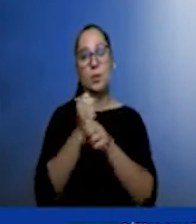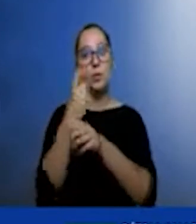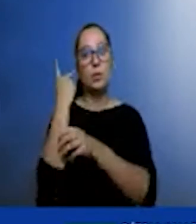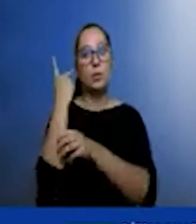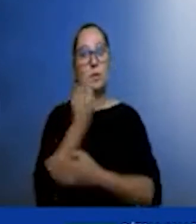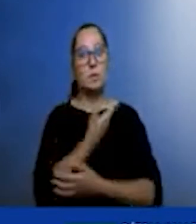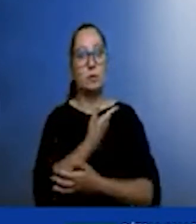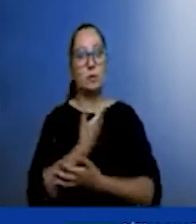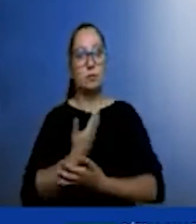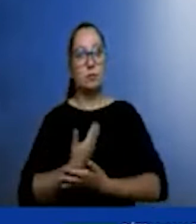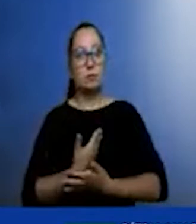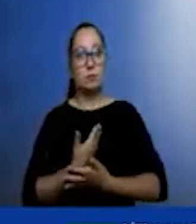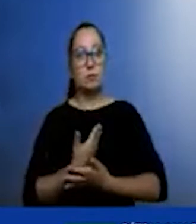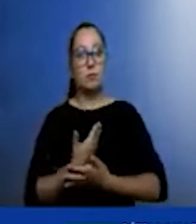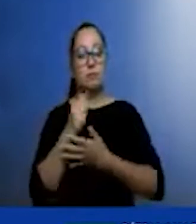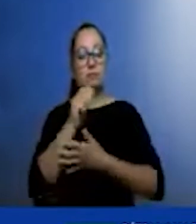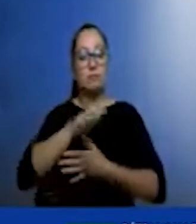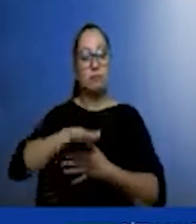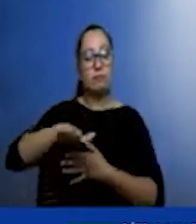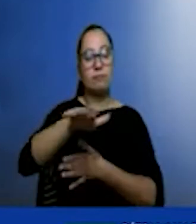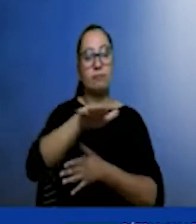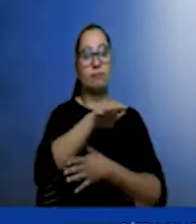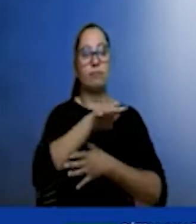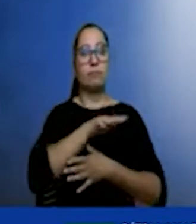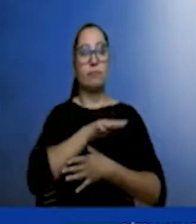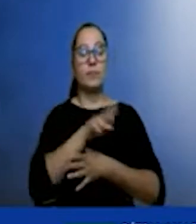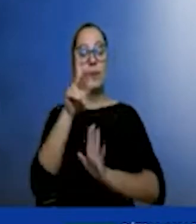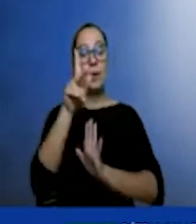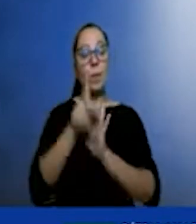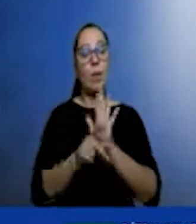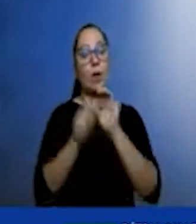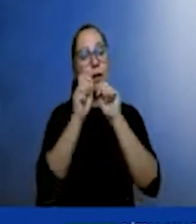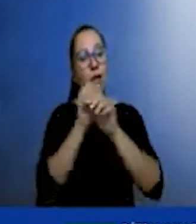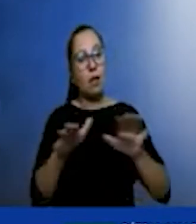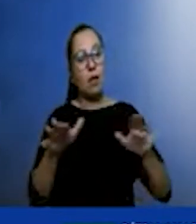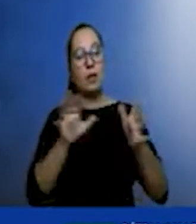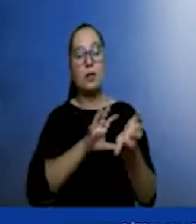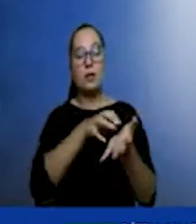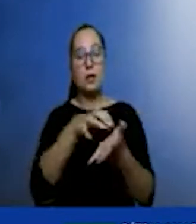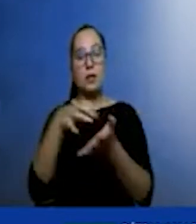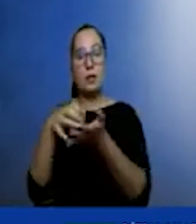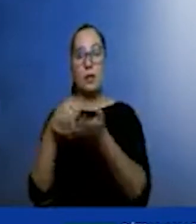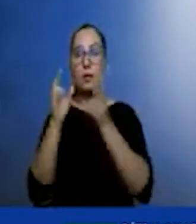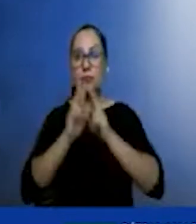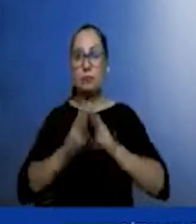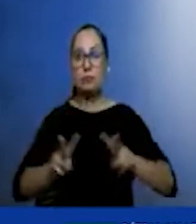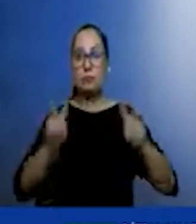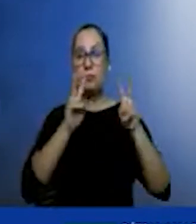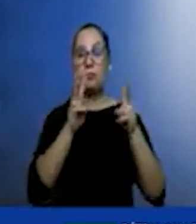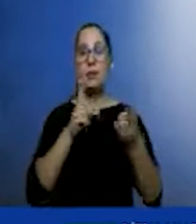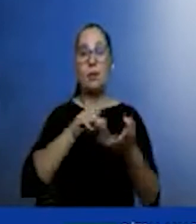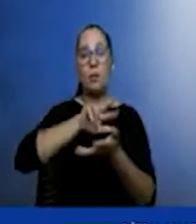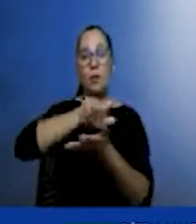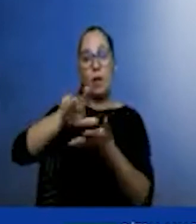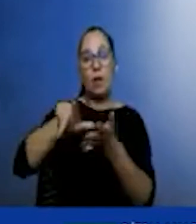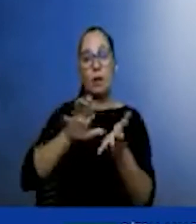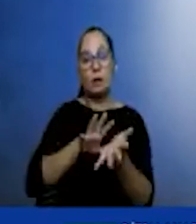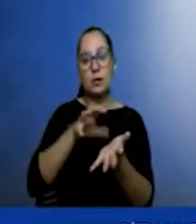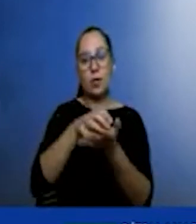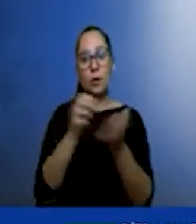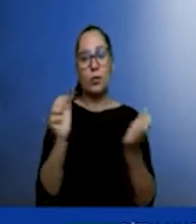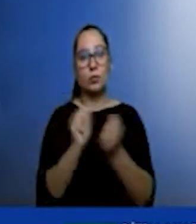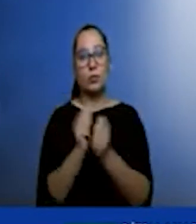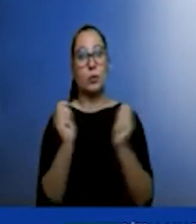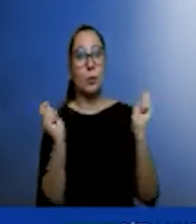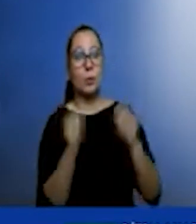sejam transversais. Então, planos de expansão setoriais que olhem, né, que sejam multissetoriais e permitam, então, a